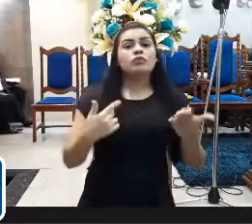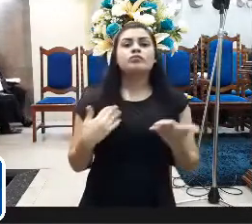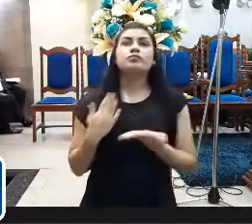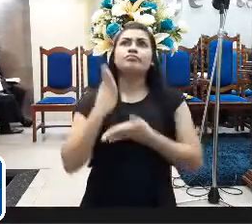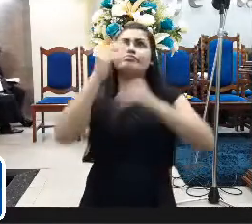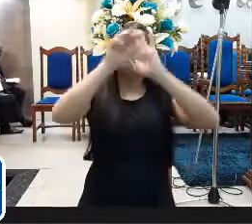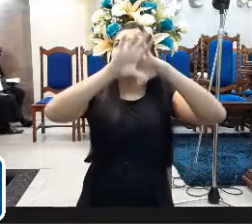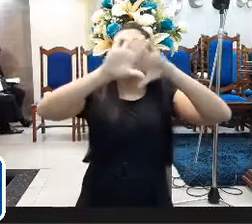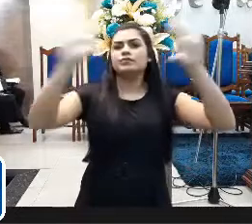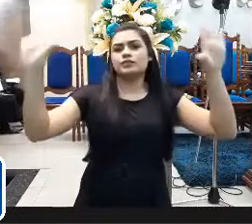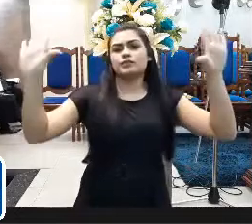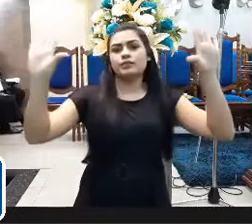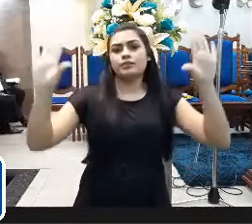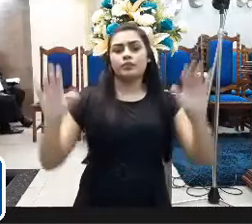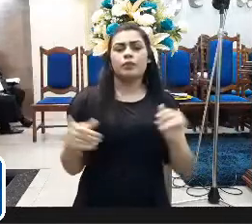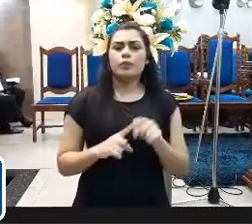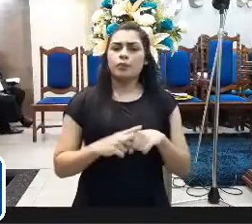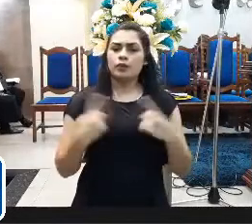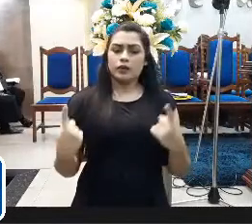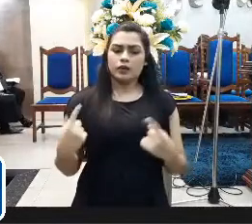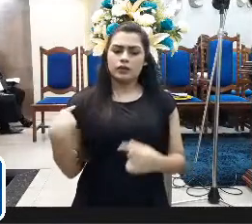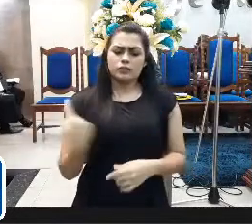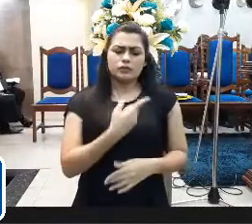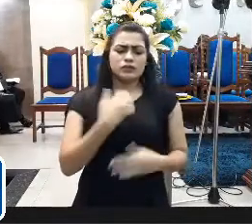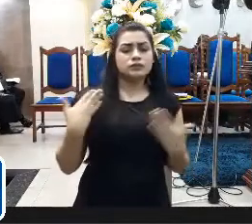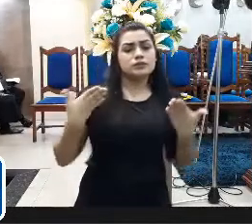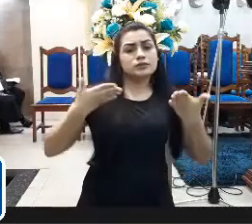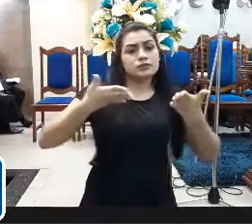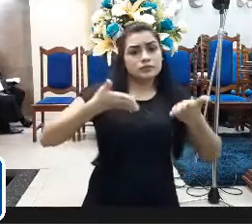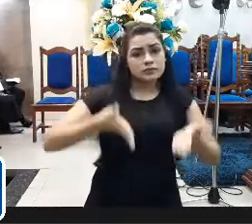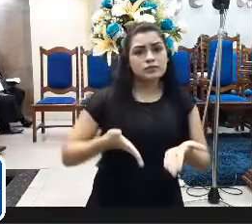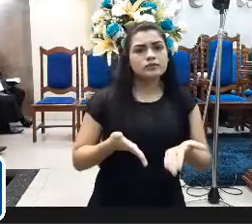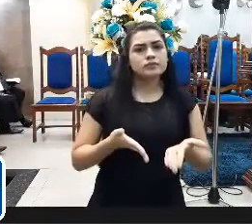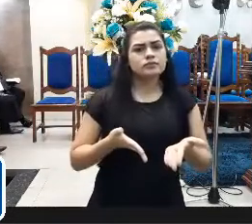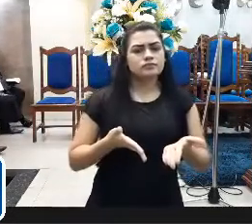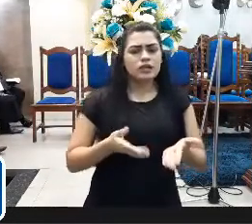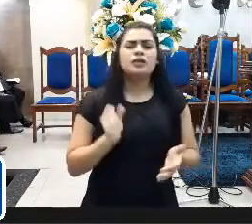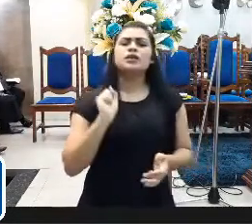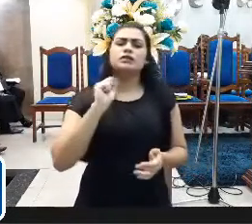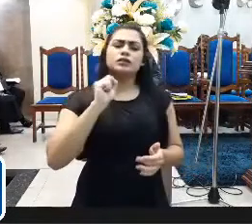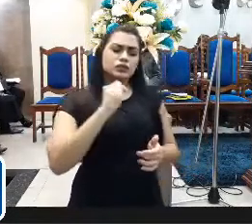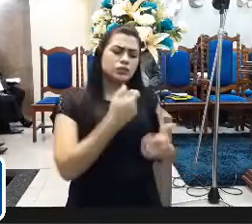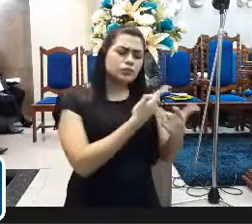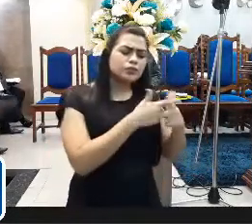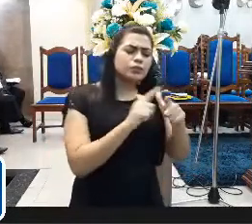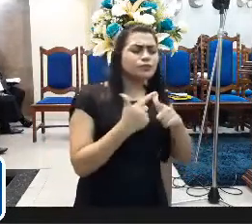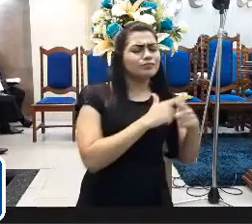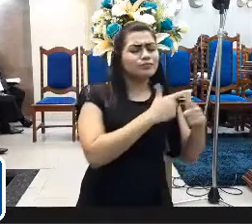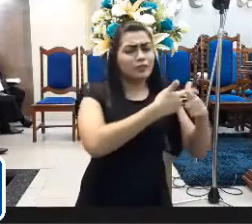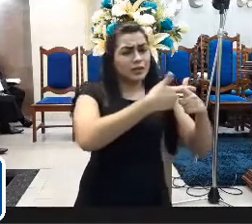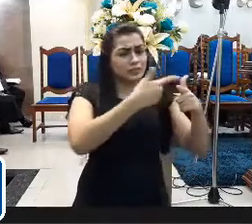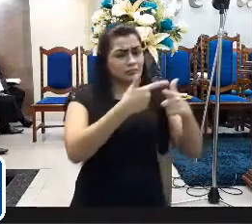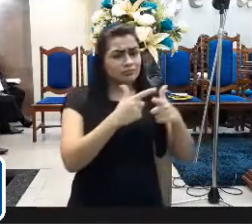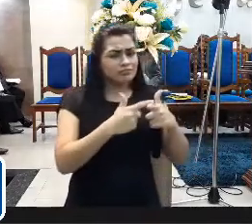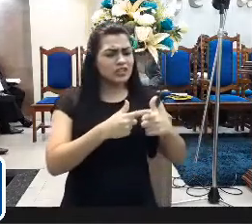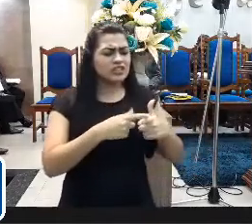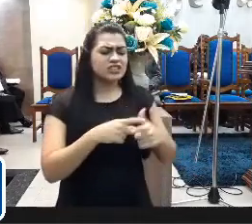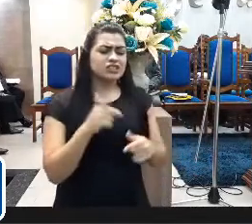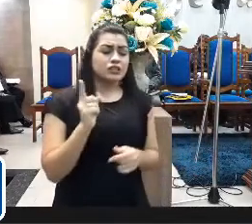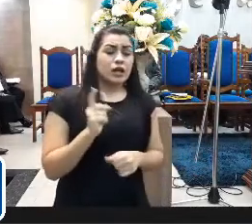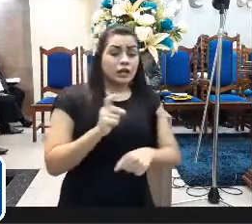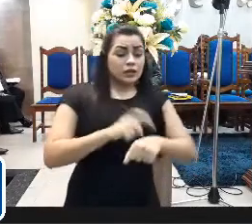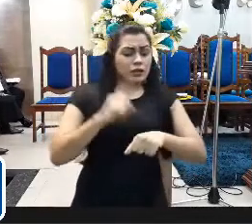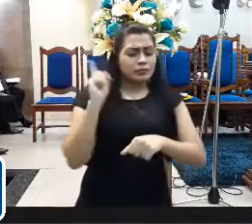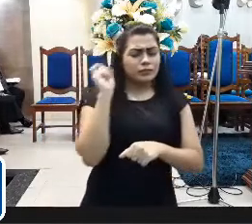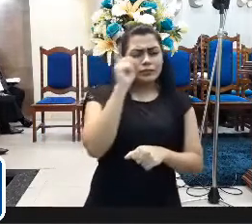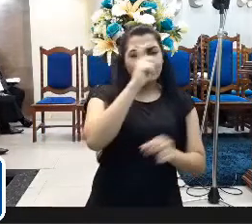aqui, passaremos, não é, por adversidades, passaremos por vales terríveis, sombrios,